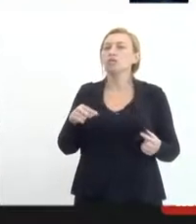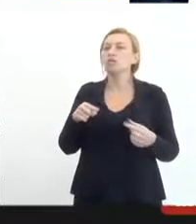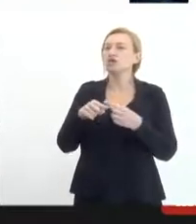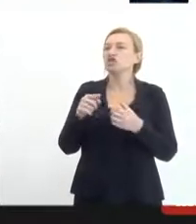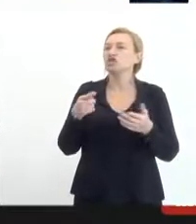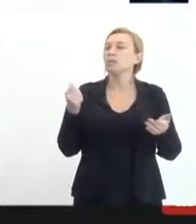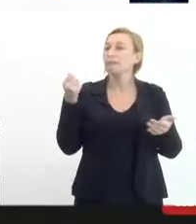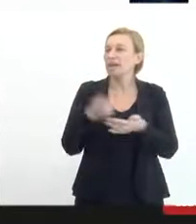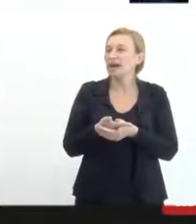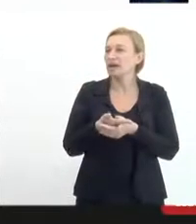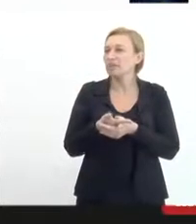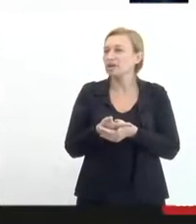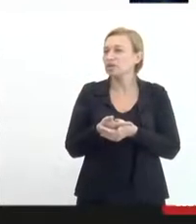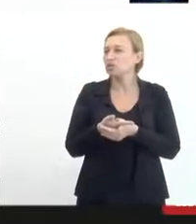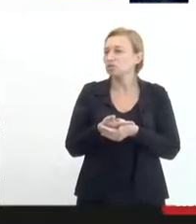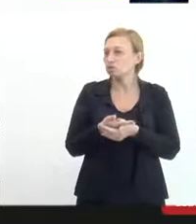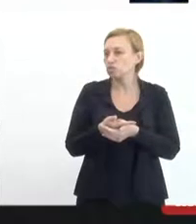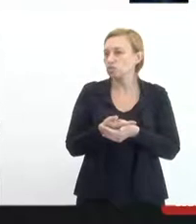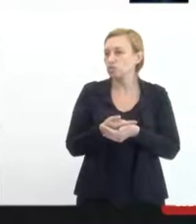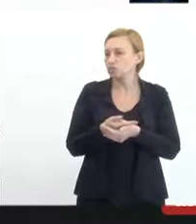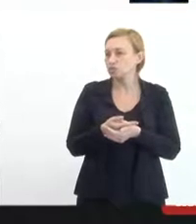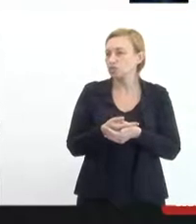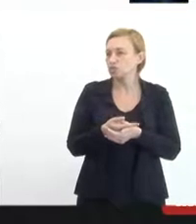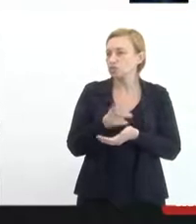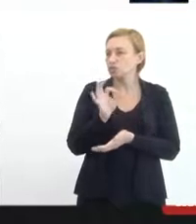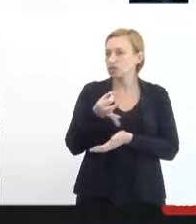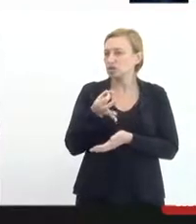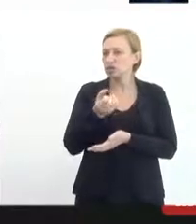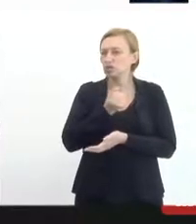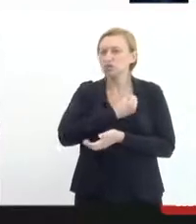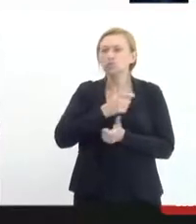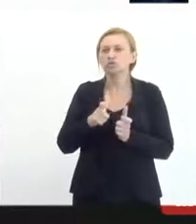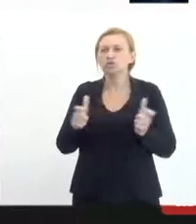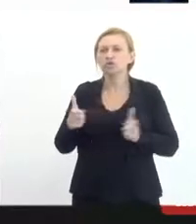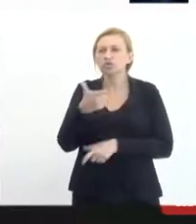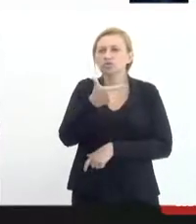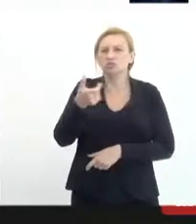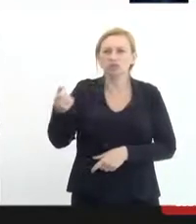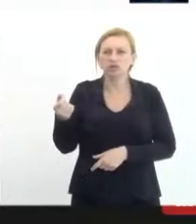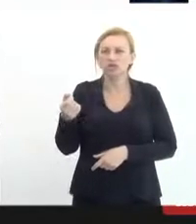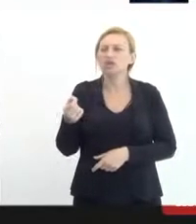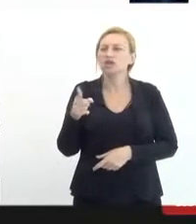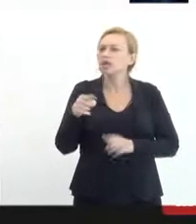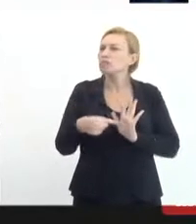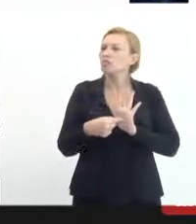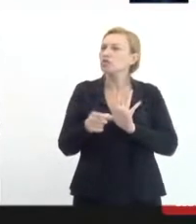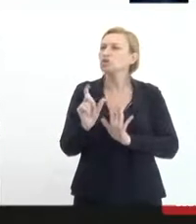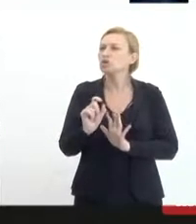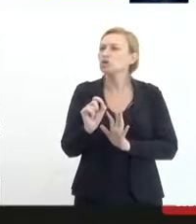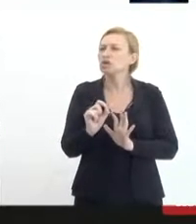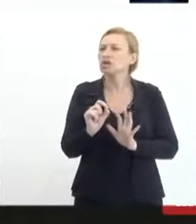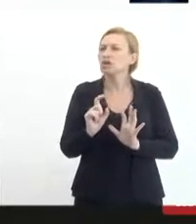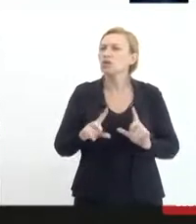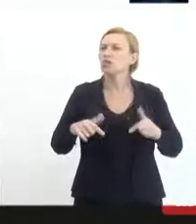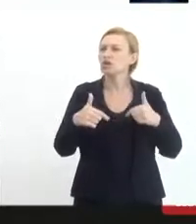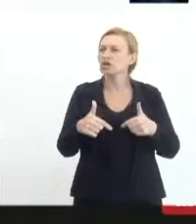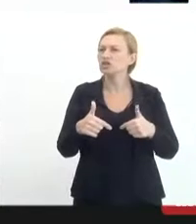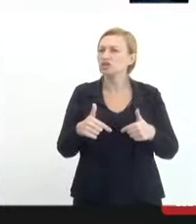que parcial, mas de maior parte agora no curso de 2020, ele denota operações